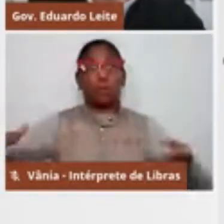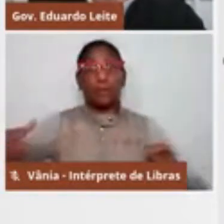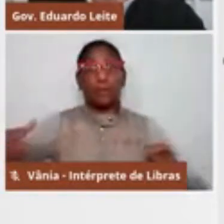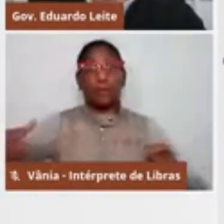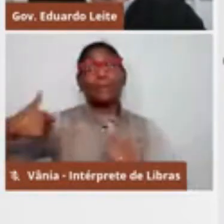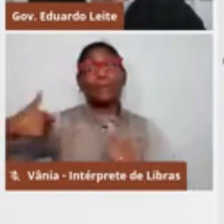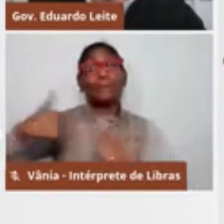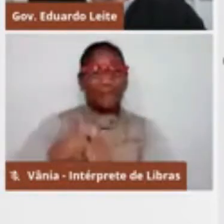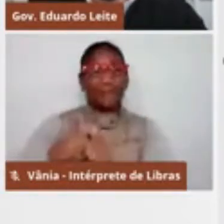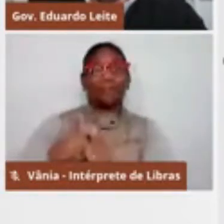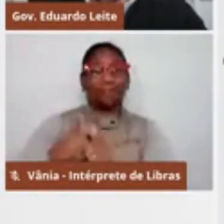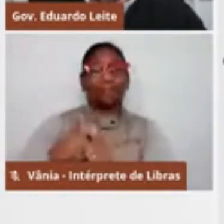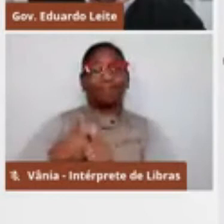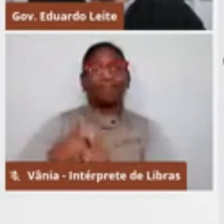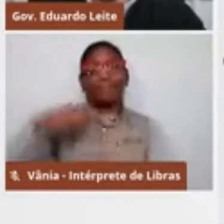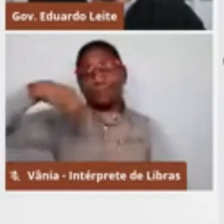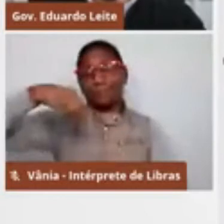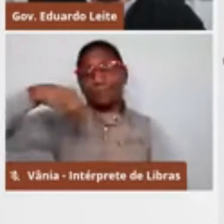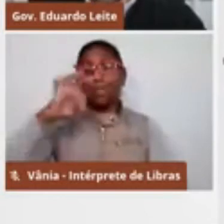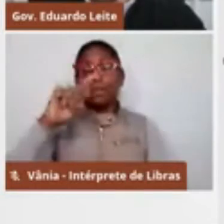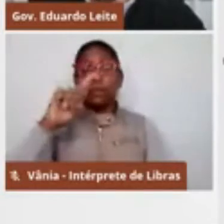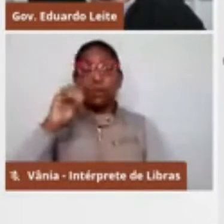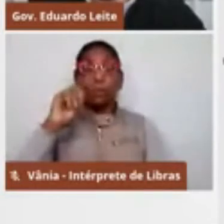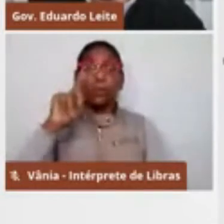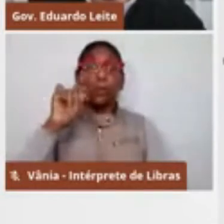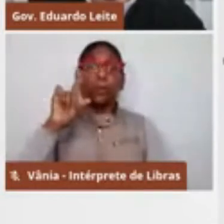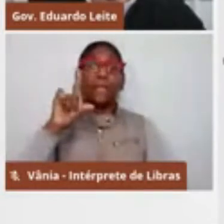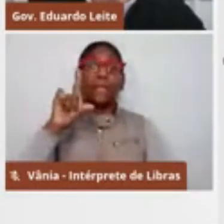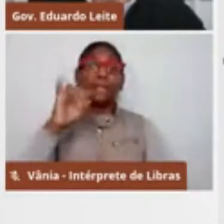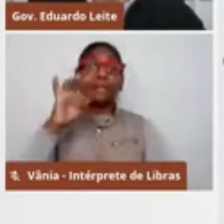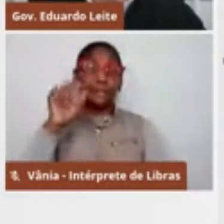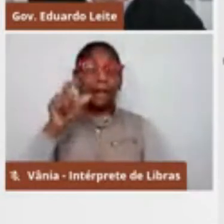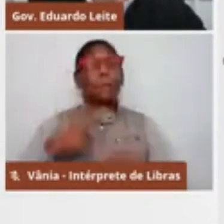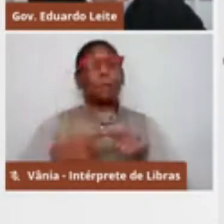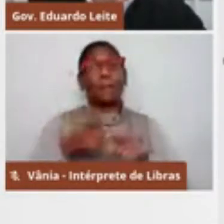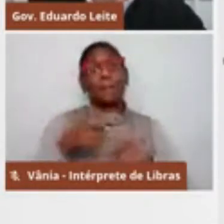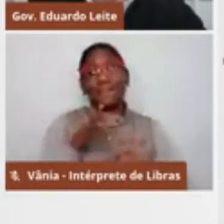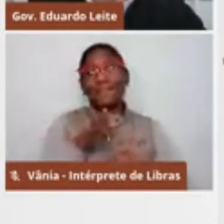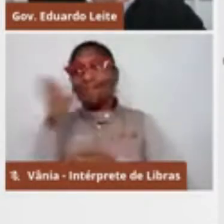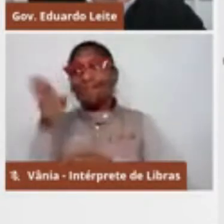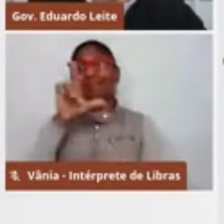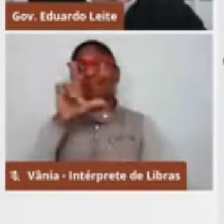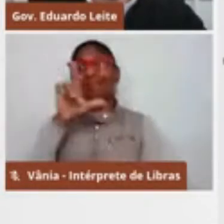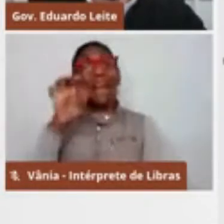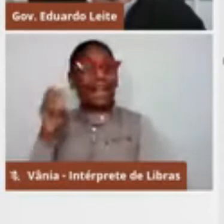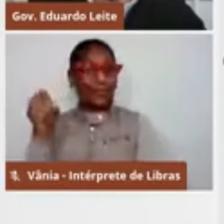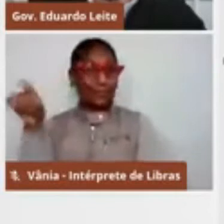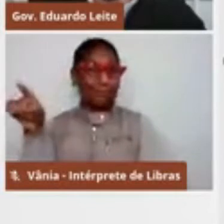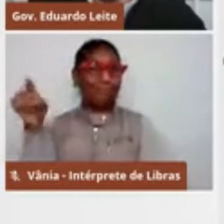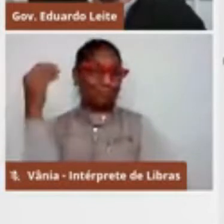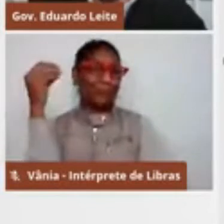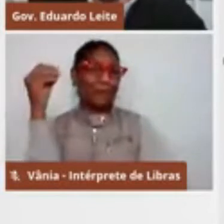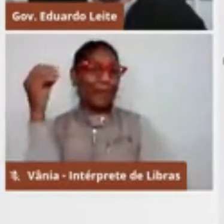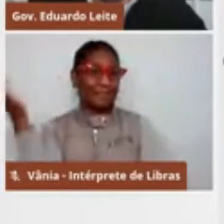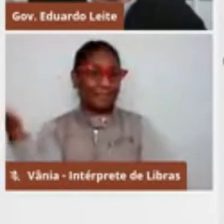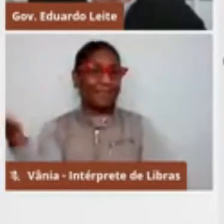metropolitana de disponibilidade de leitos, que está com também 0,54 para cada leito que